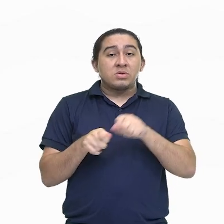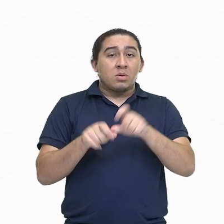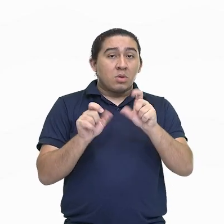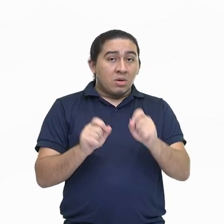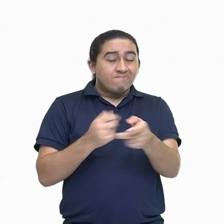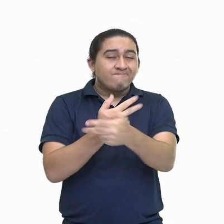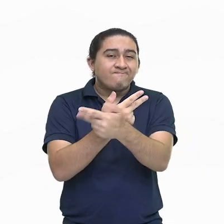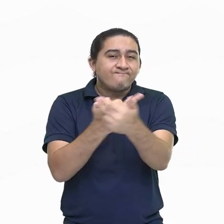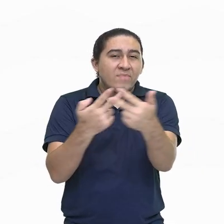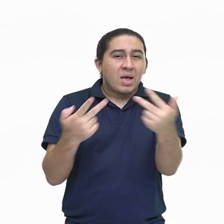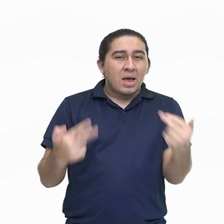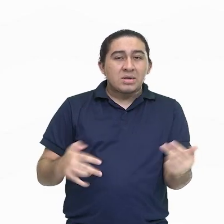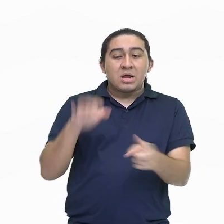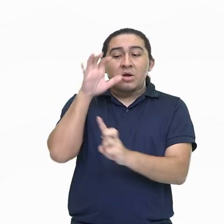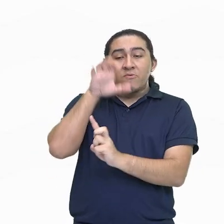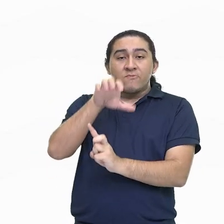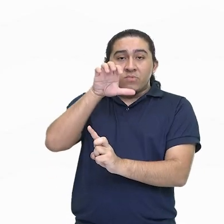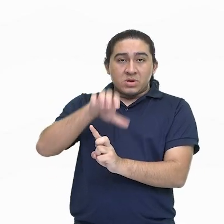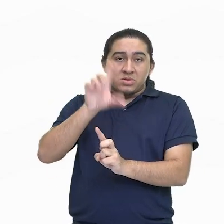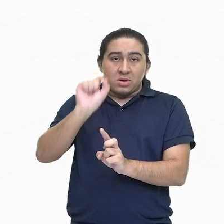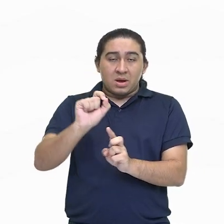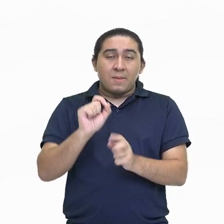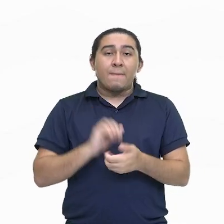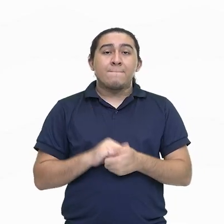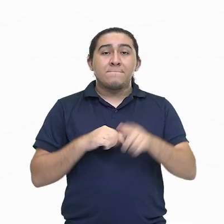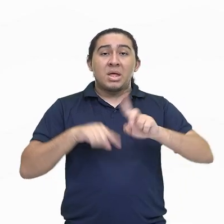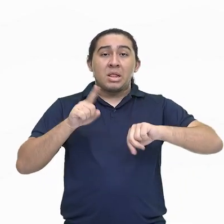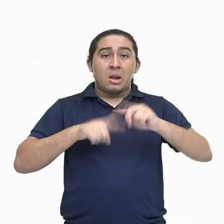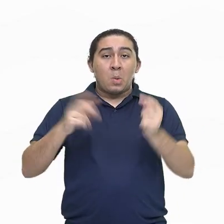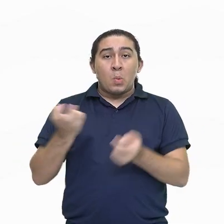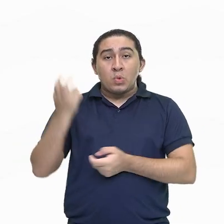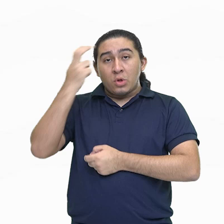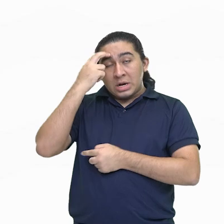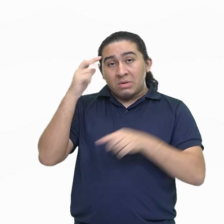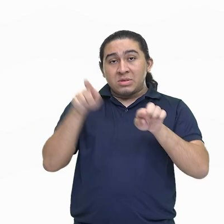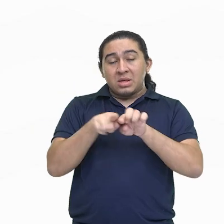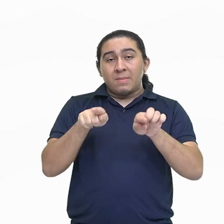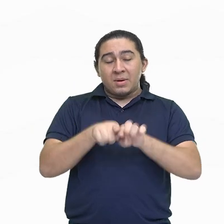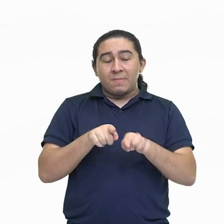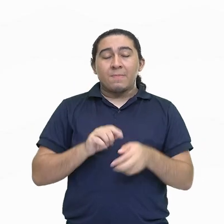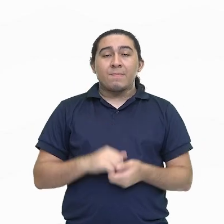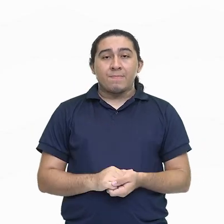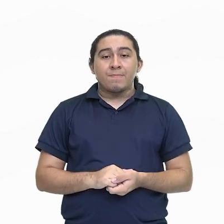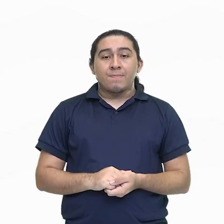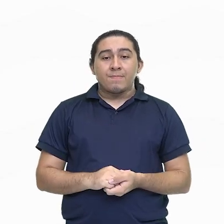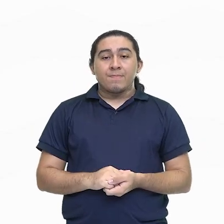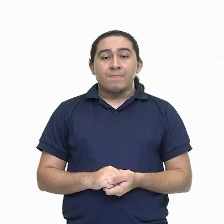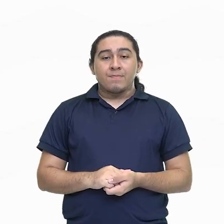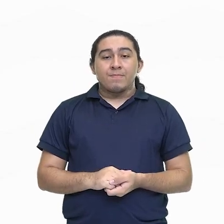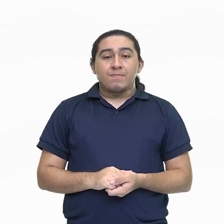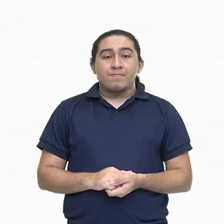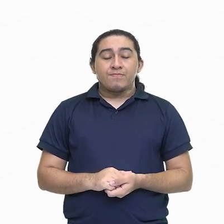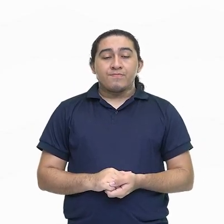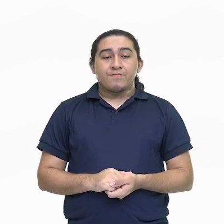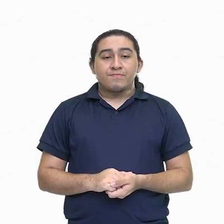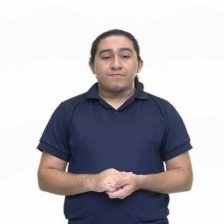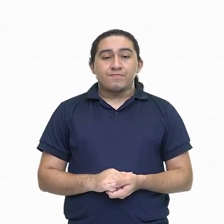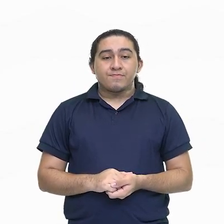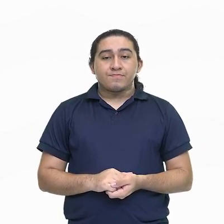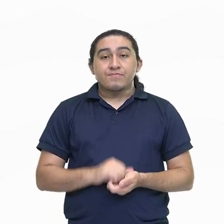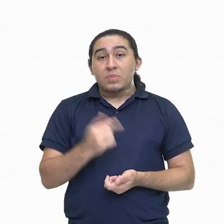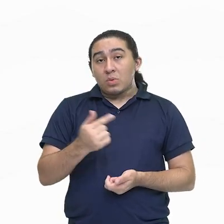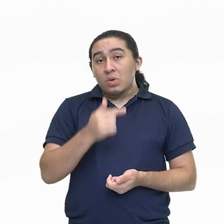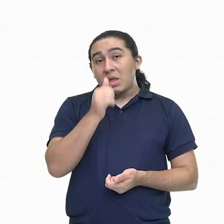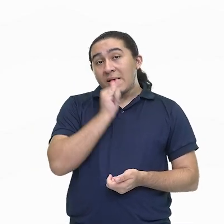de grandes e impactantes obras, as exposições imersivas, por exemplo. E um dos exemplos de